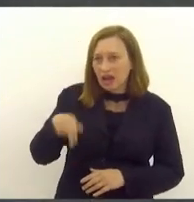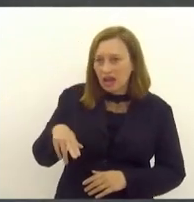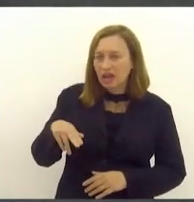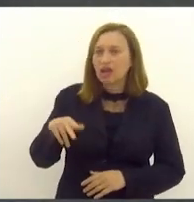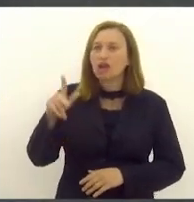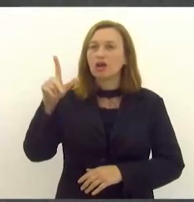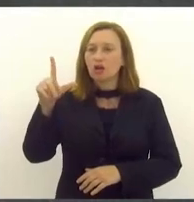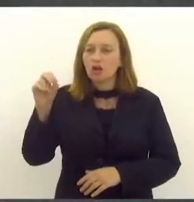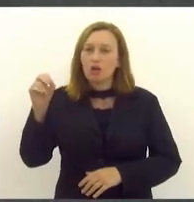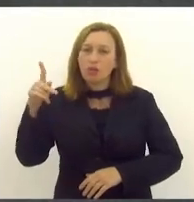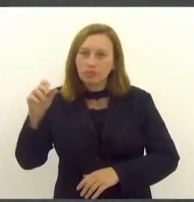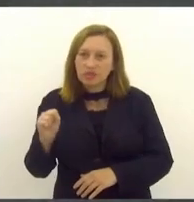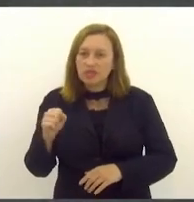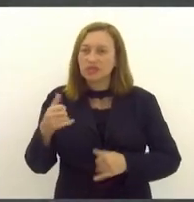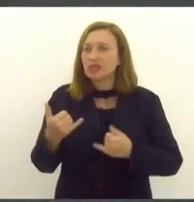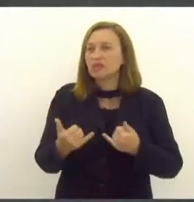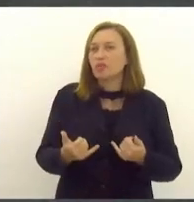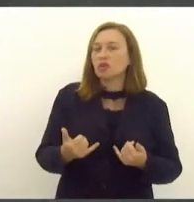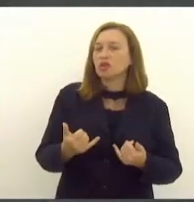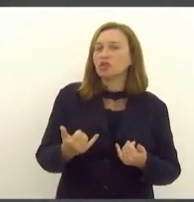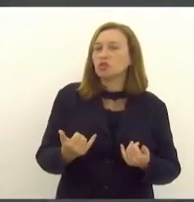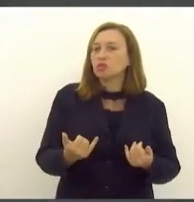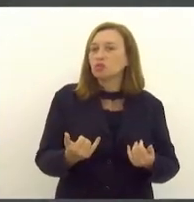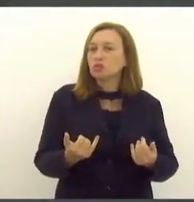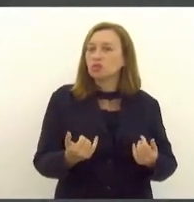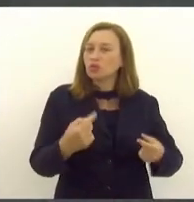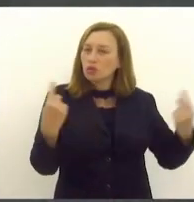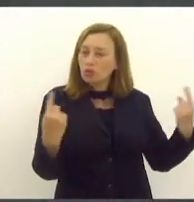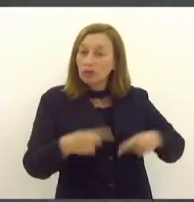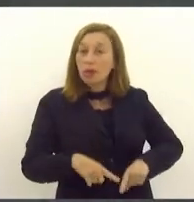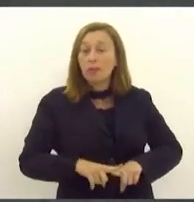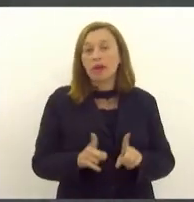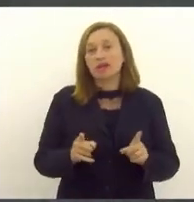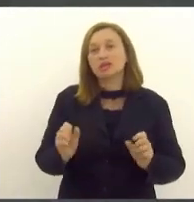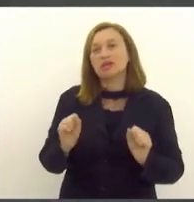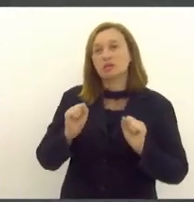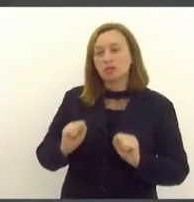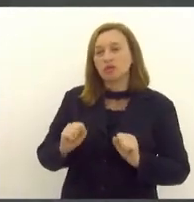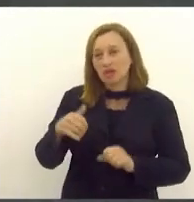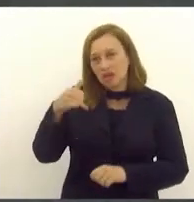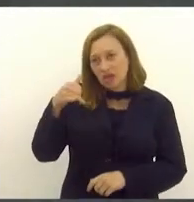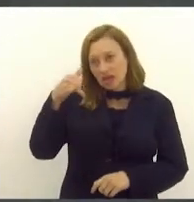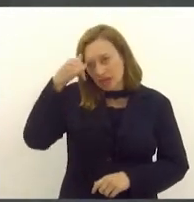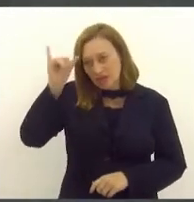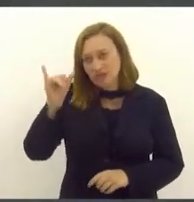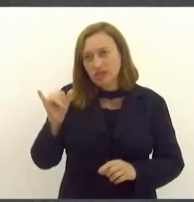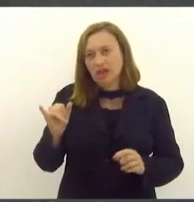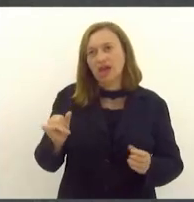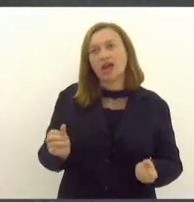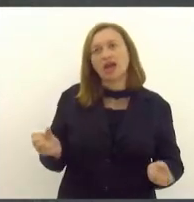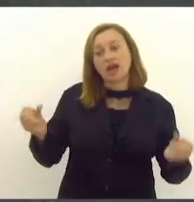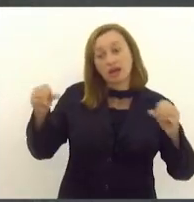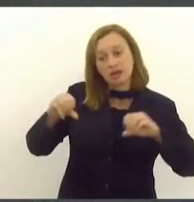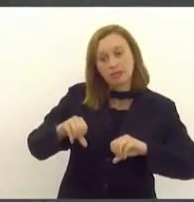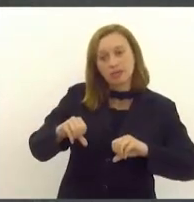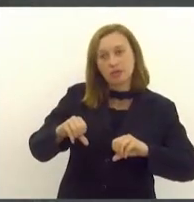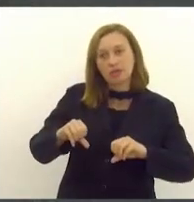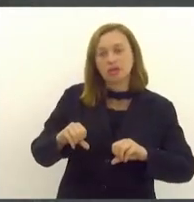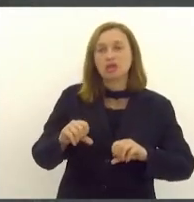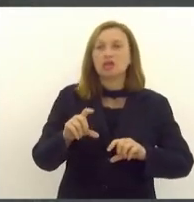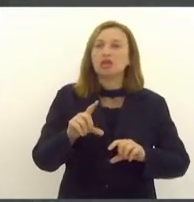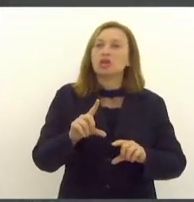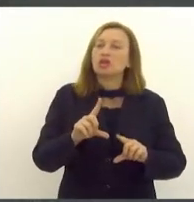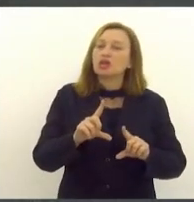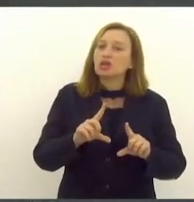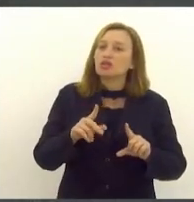Felipe faz parte do jogo Mas se a gente puder evitar descer esse nível Mas começar a puxar pontas e